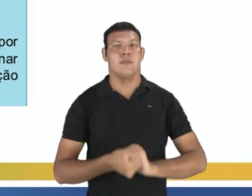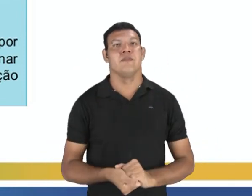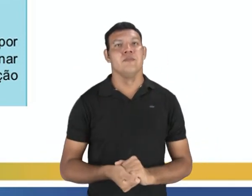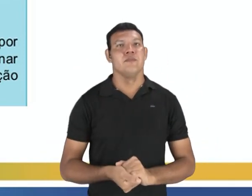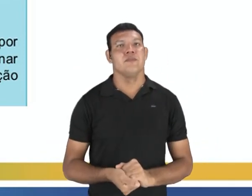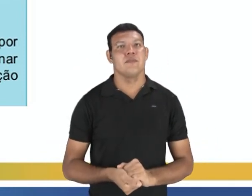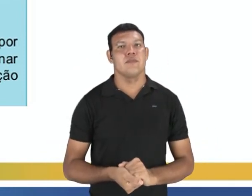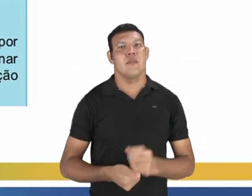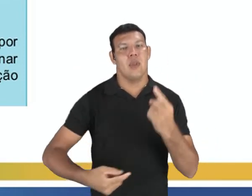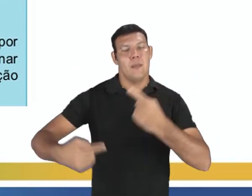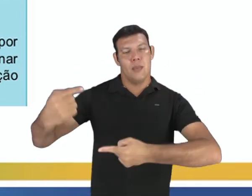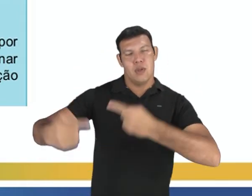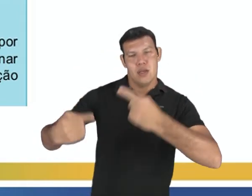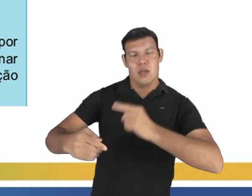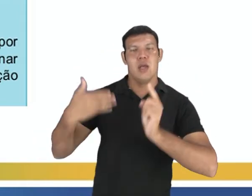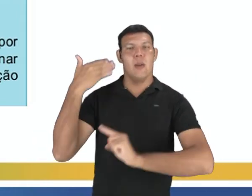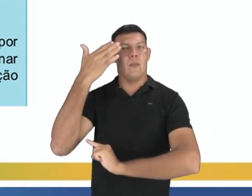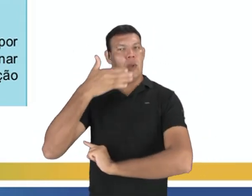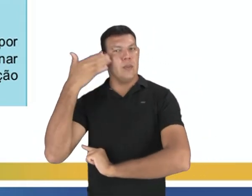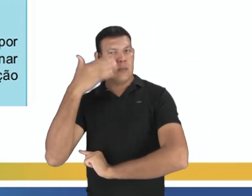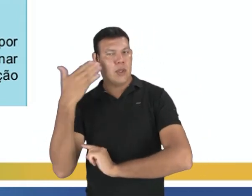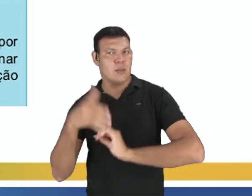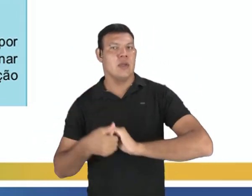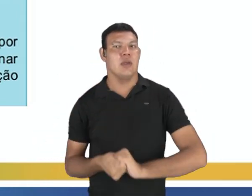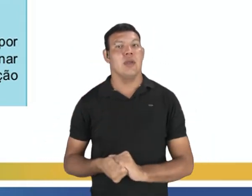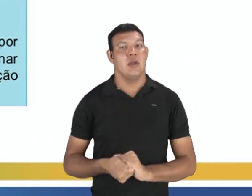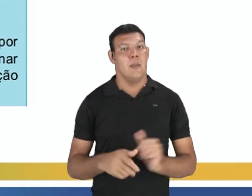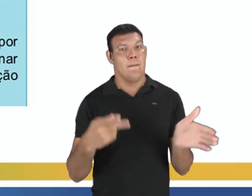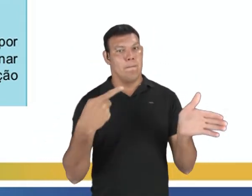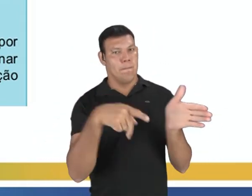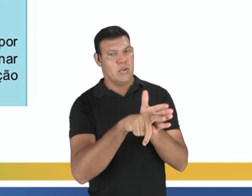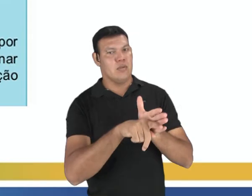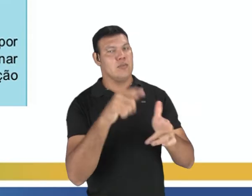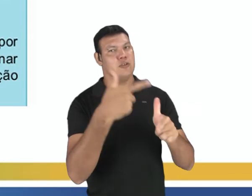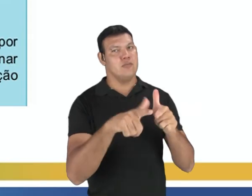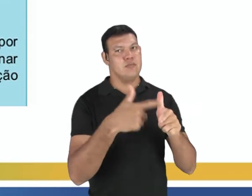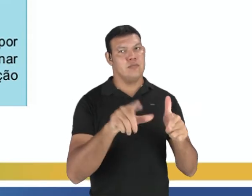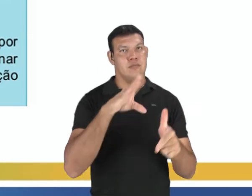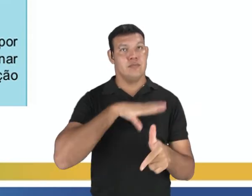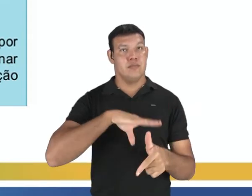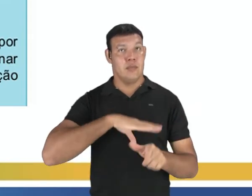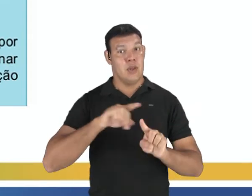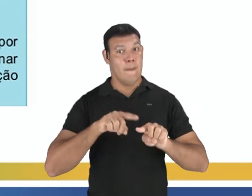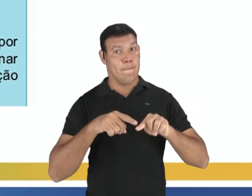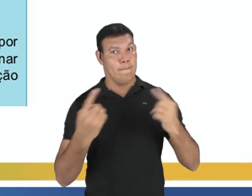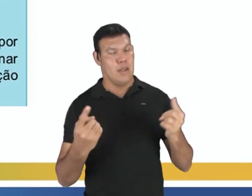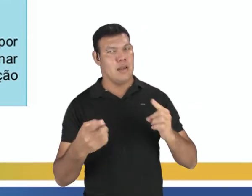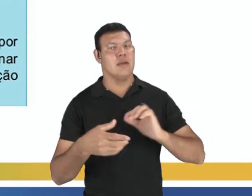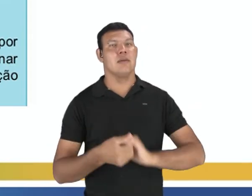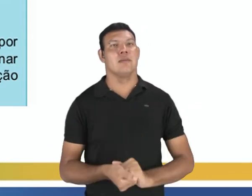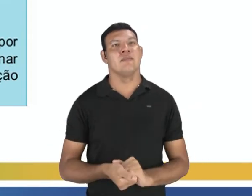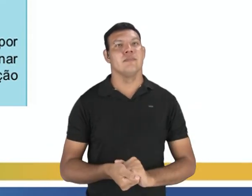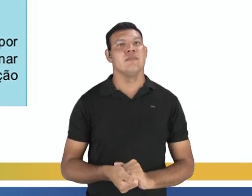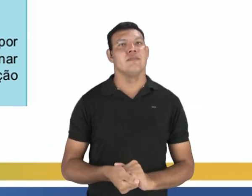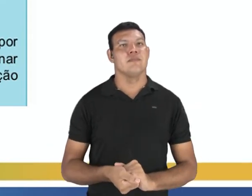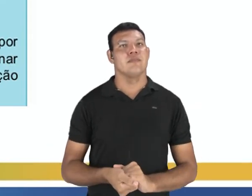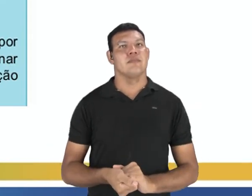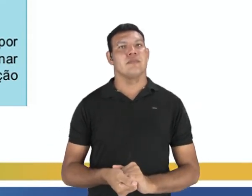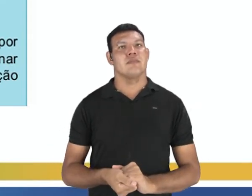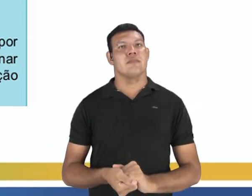Ágora, né? Discursar e discutir as questões aí da cidade, tá, pessoal? Entretanto, ó, democracia com entretanto,